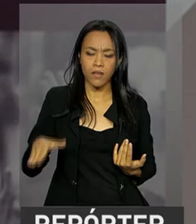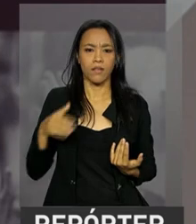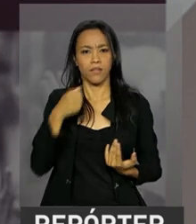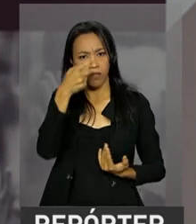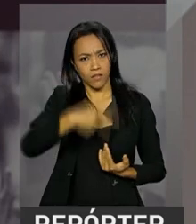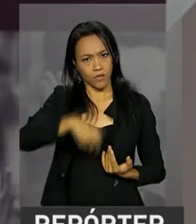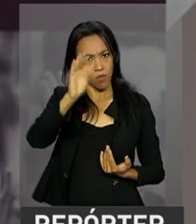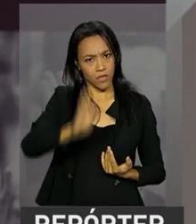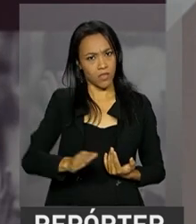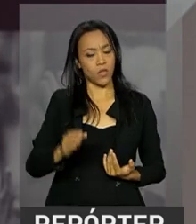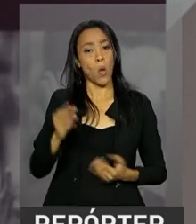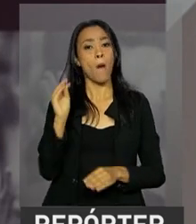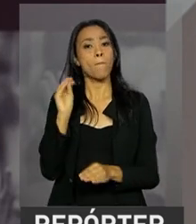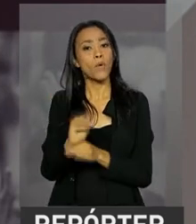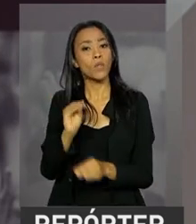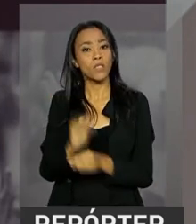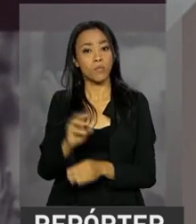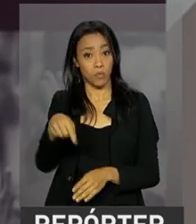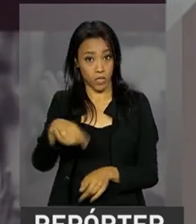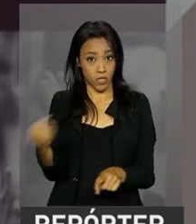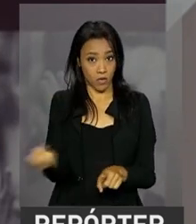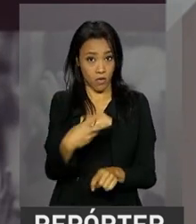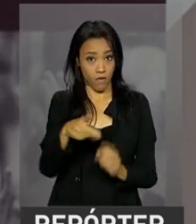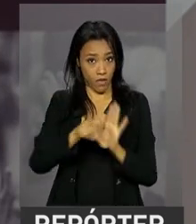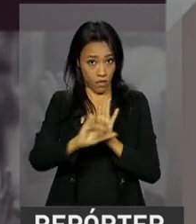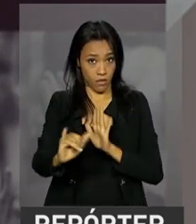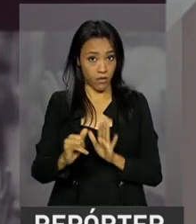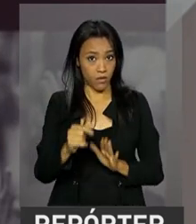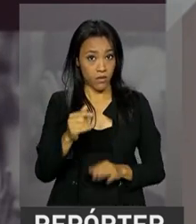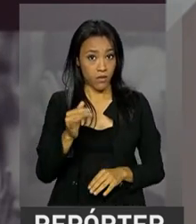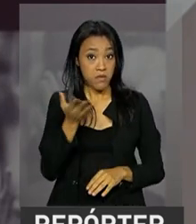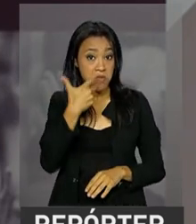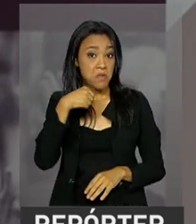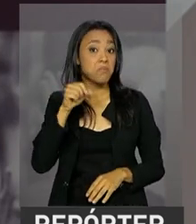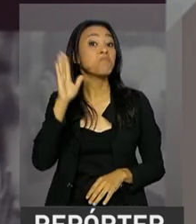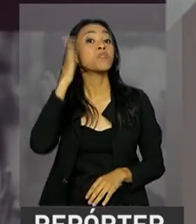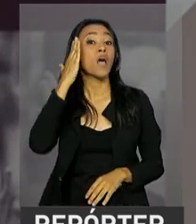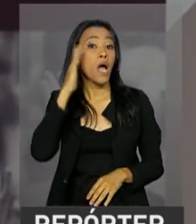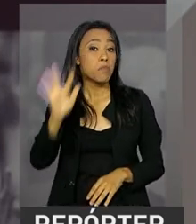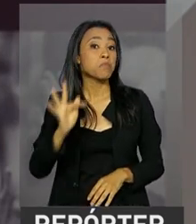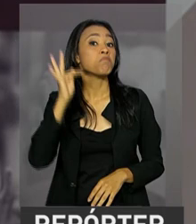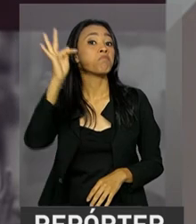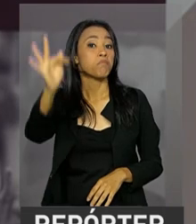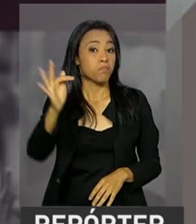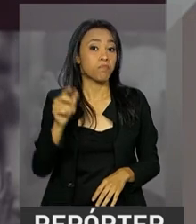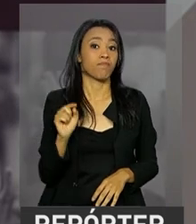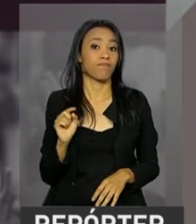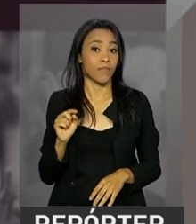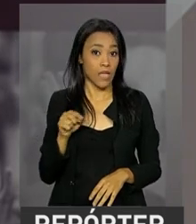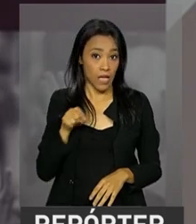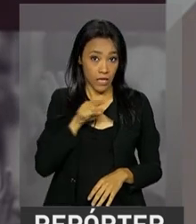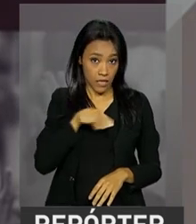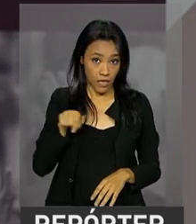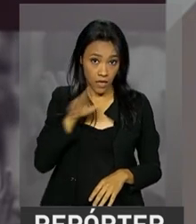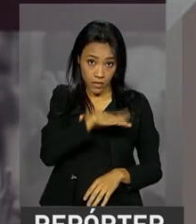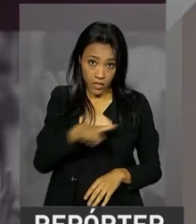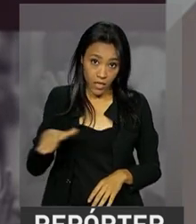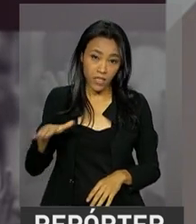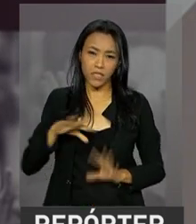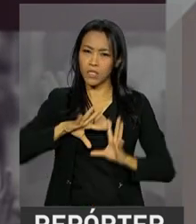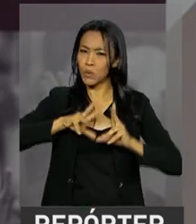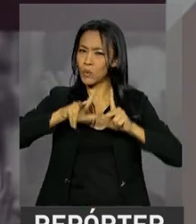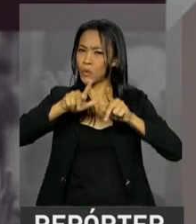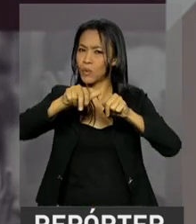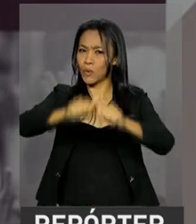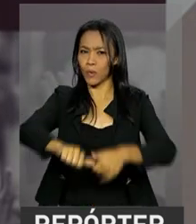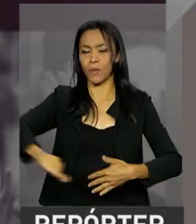protegidas por essa nova lei e quem sabe talvez o triplo da crianças em toda a América